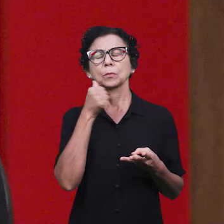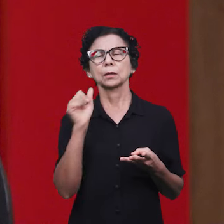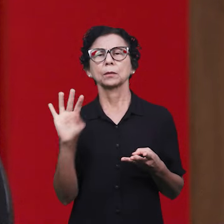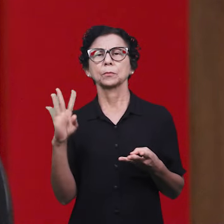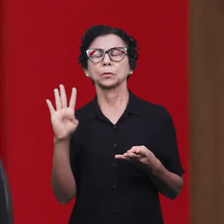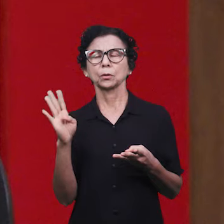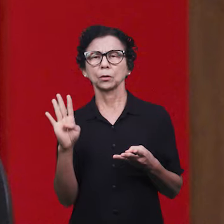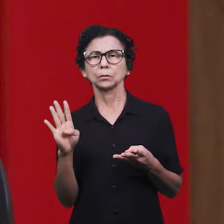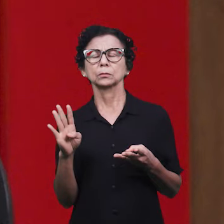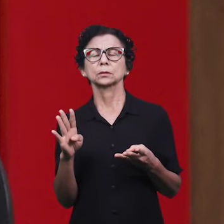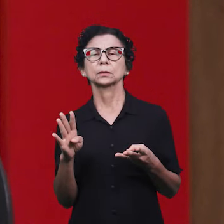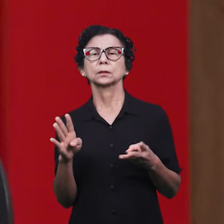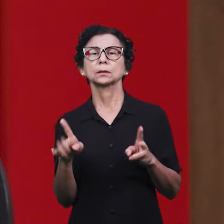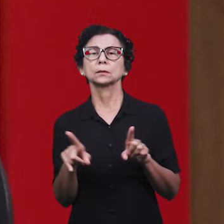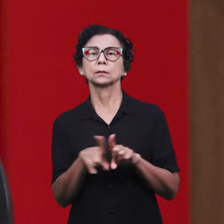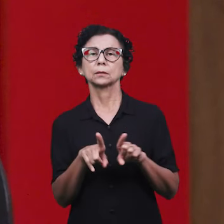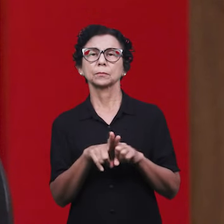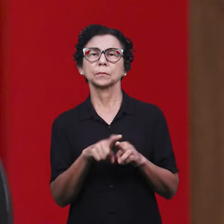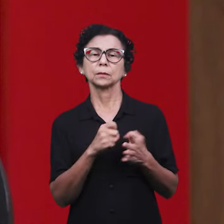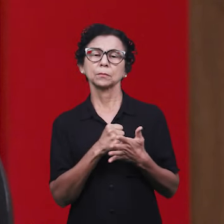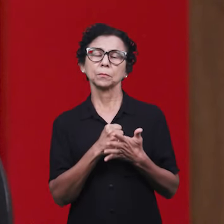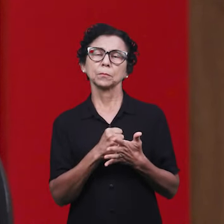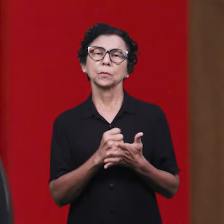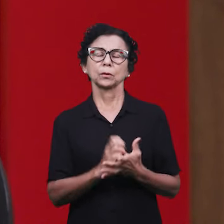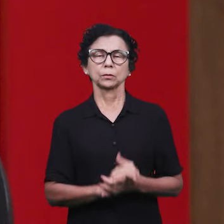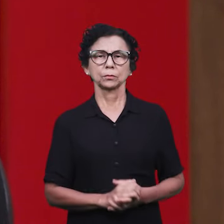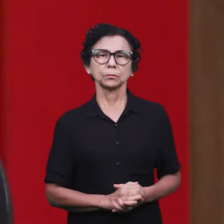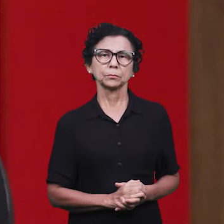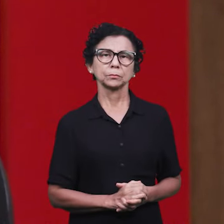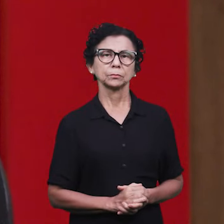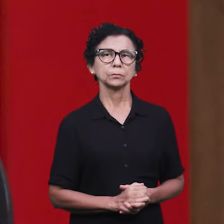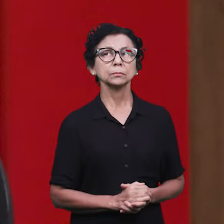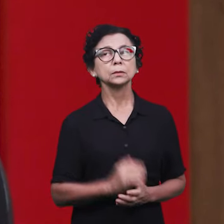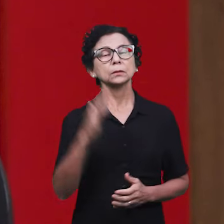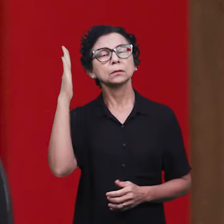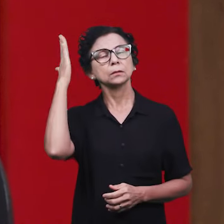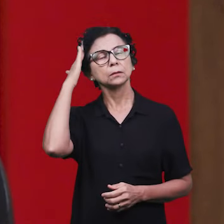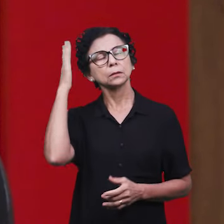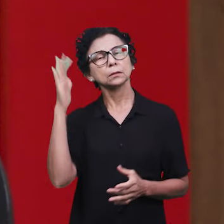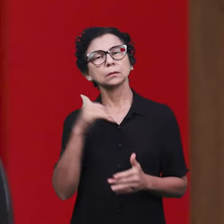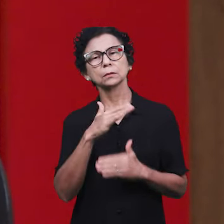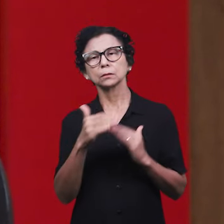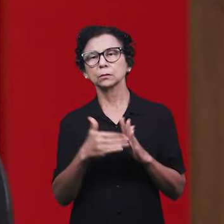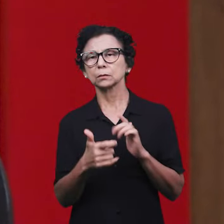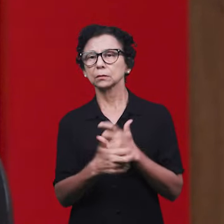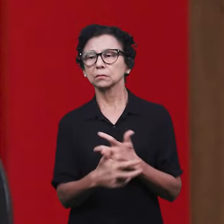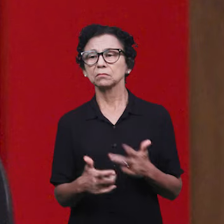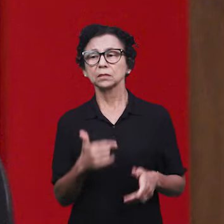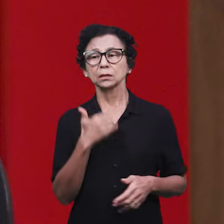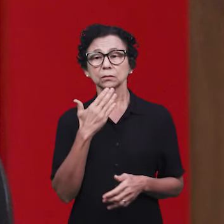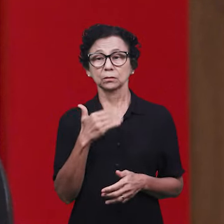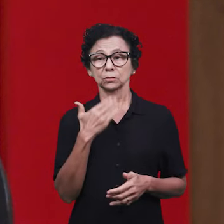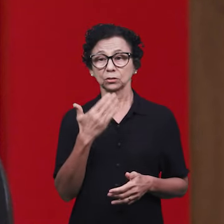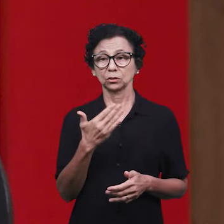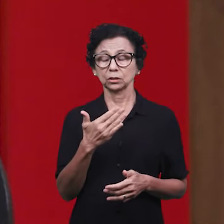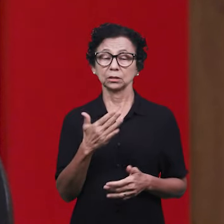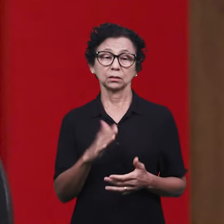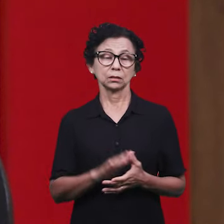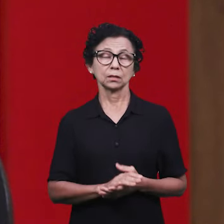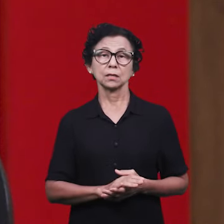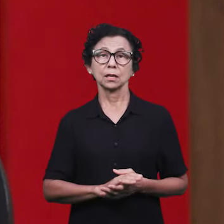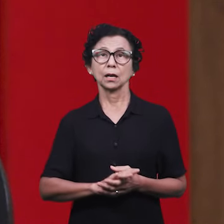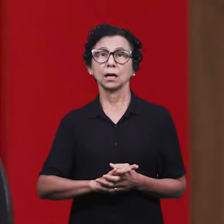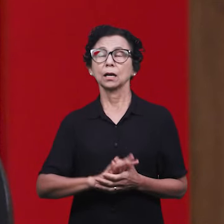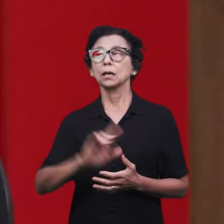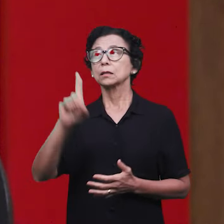para dar um subsídio para que nós possamos entender todas as coisas. Não adianta simplesmente nós crermos que Deus criou